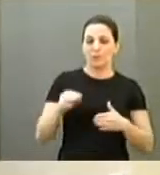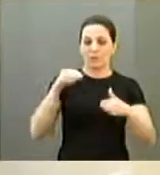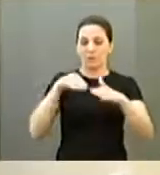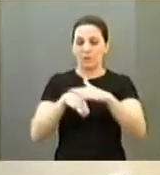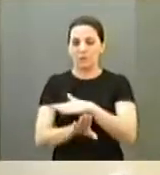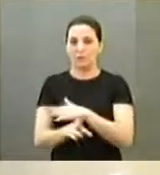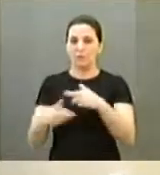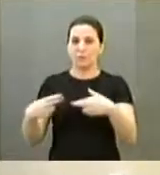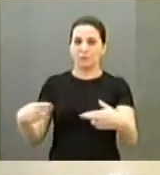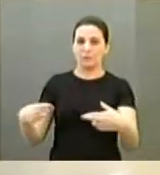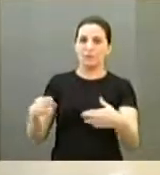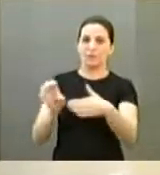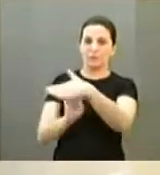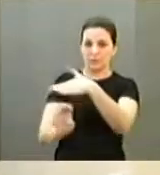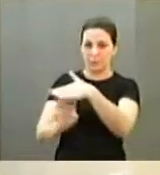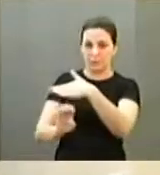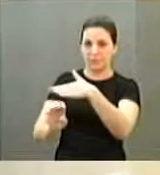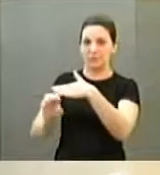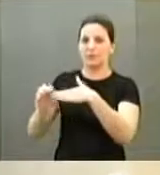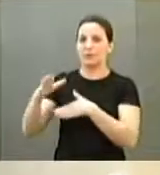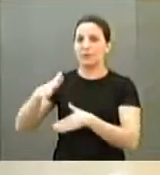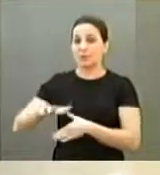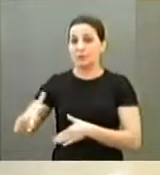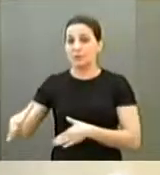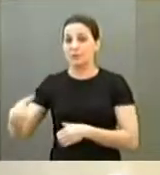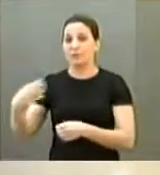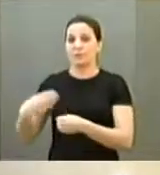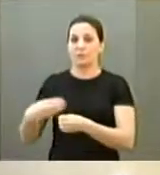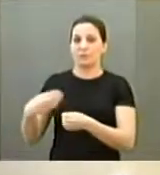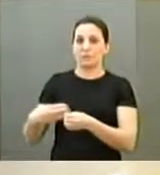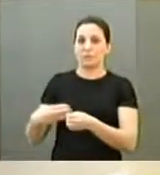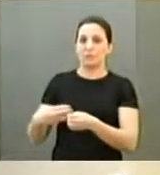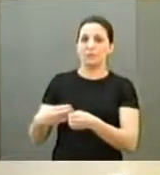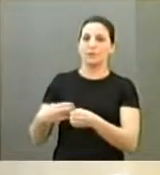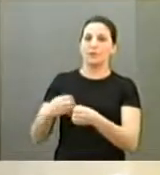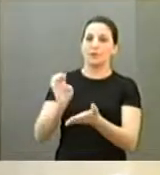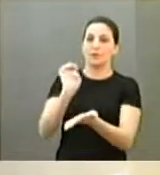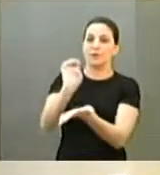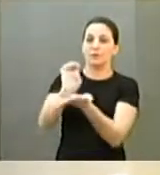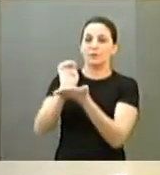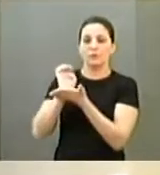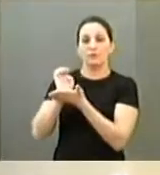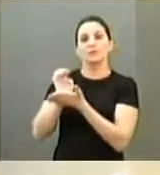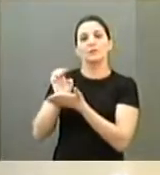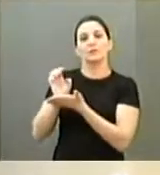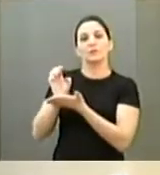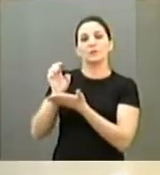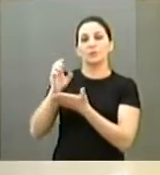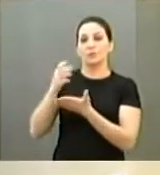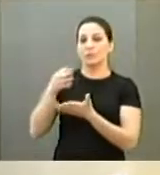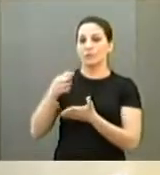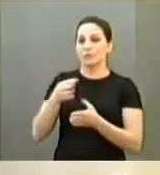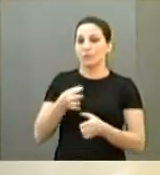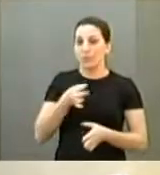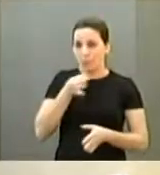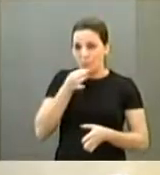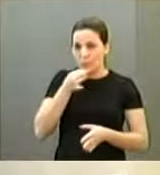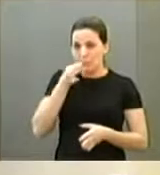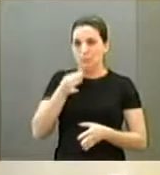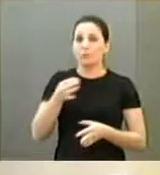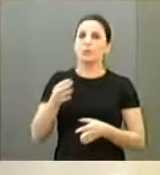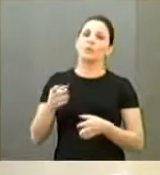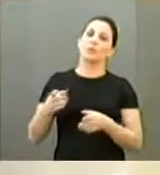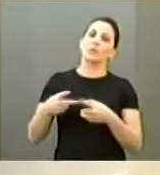Santos pode prejudicar imensamente as exportações de suco e causar um prejuízo que eles estão calculando de até